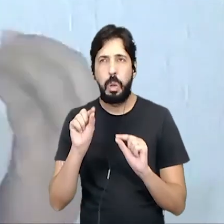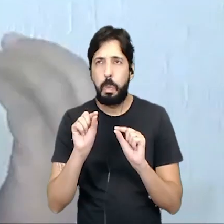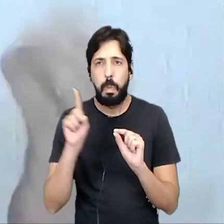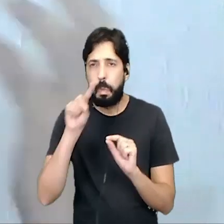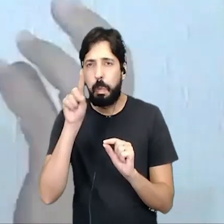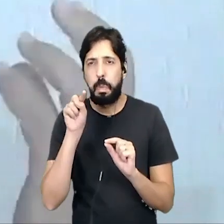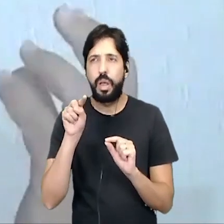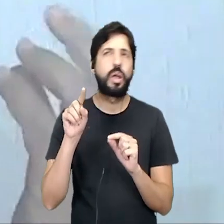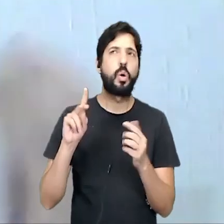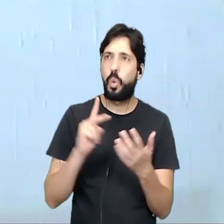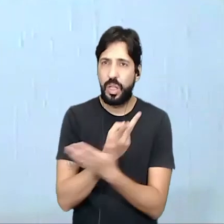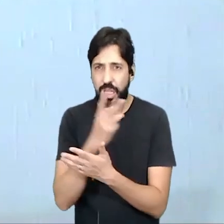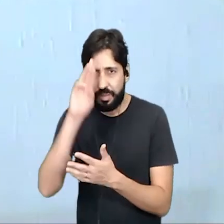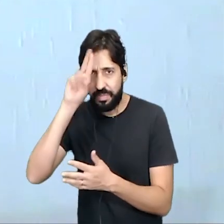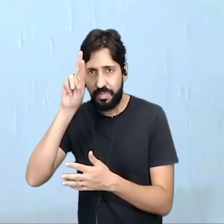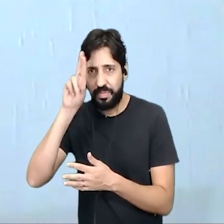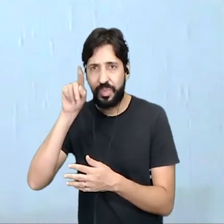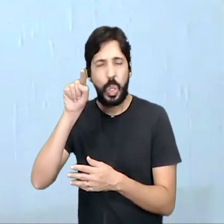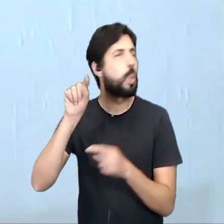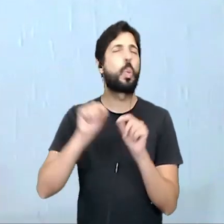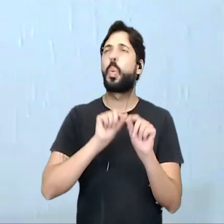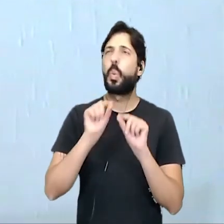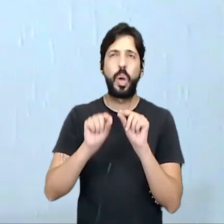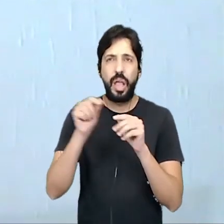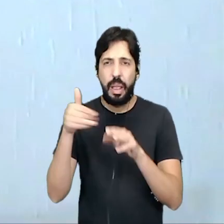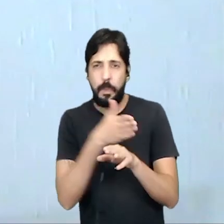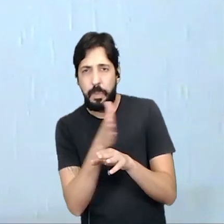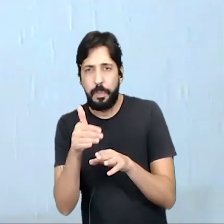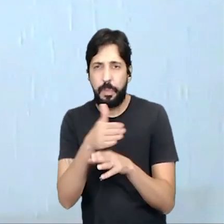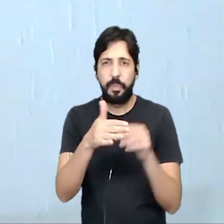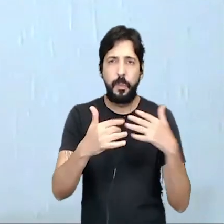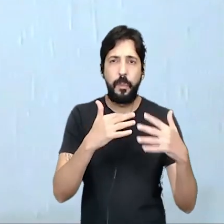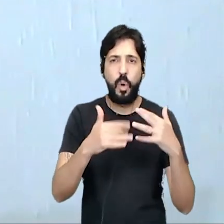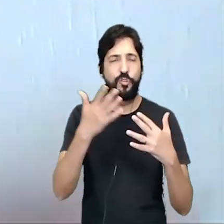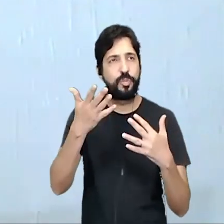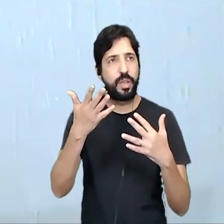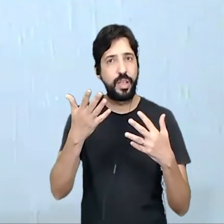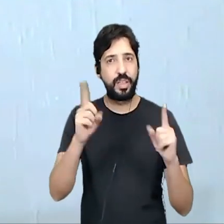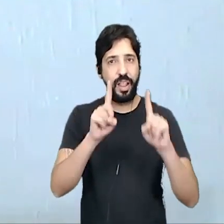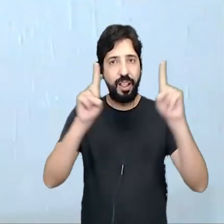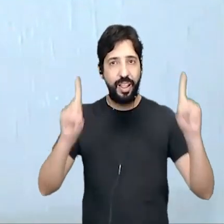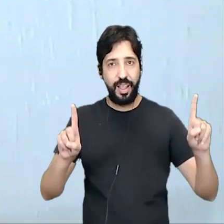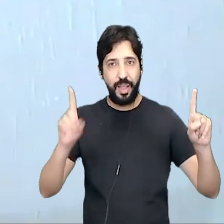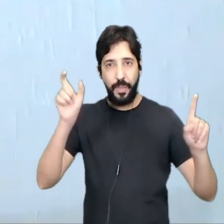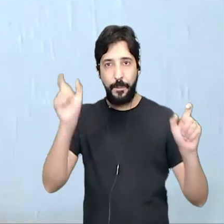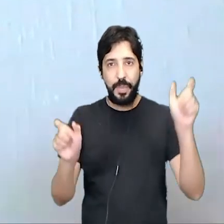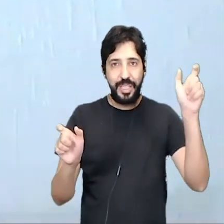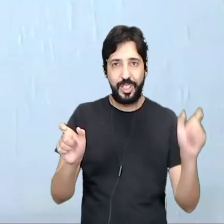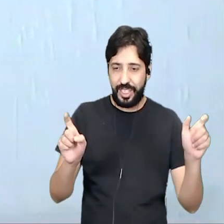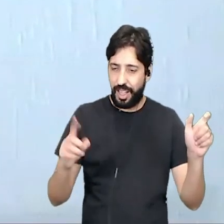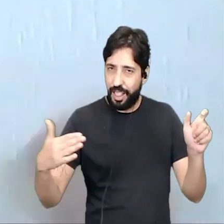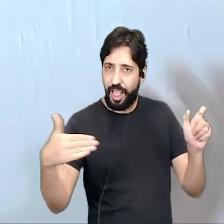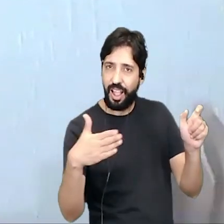pessoal que estava, o teatro lotado, ficava tentando saber se estava acontecendo algum erro. O que era aquela coisa se movendo no meio